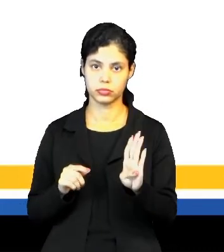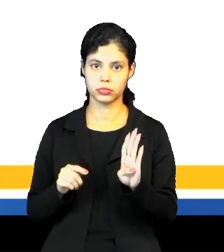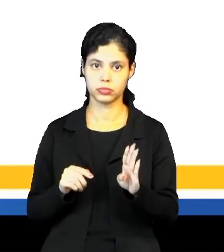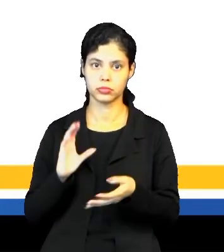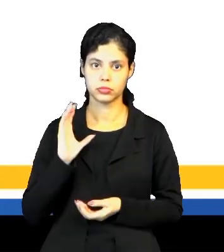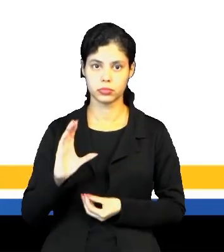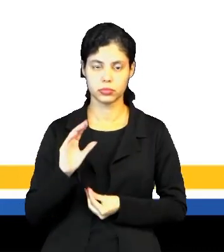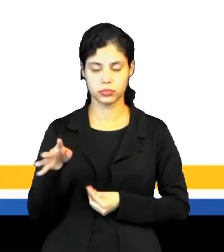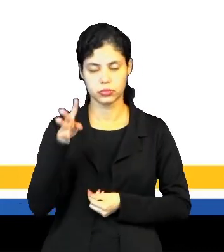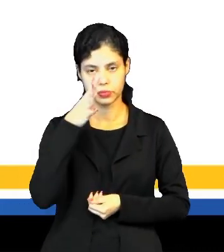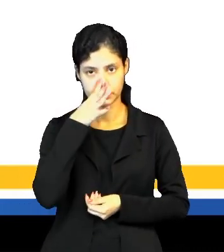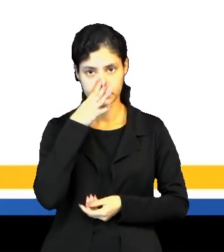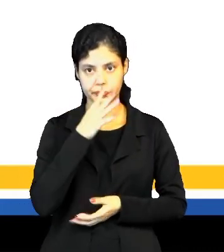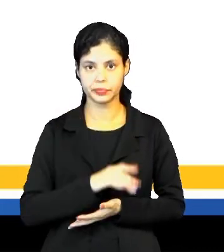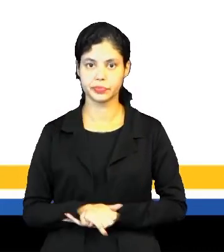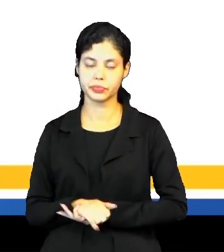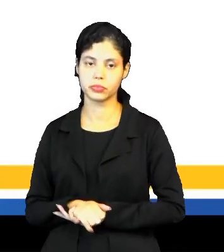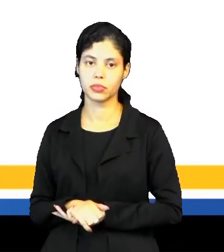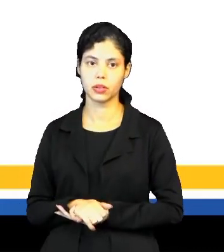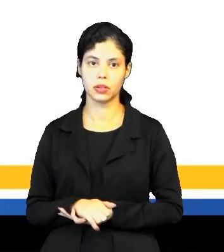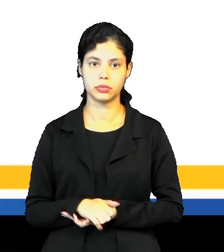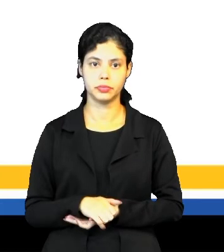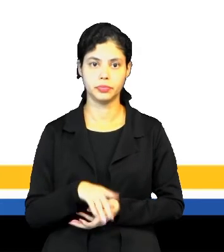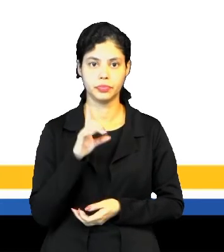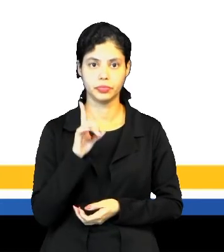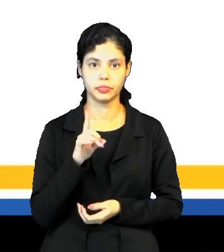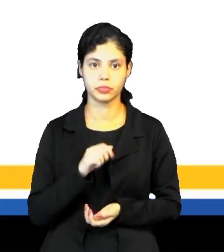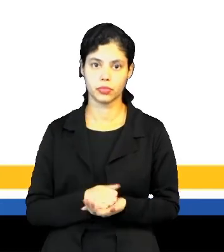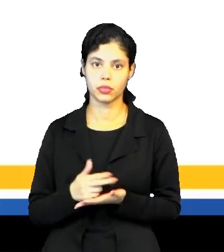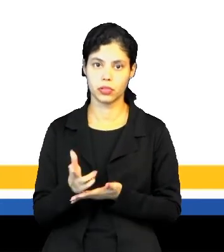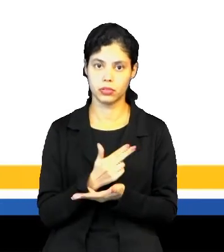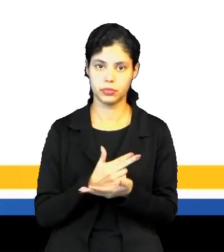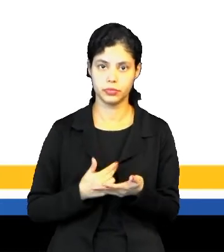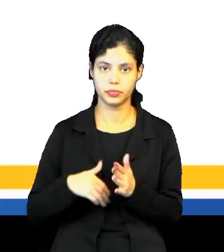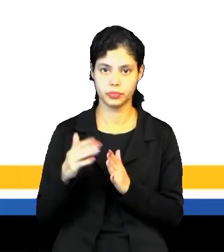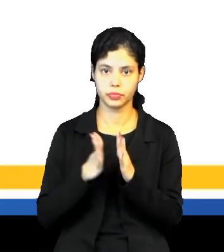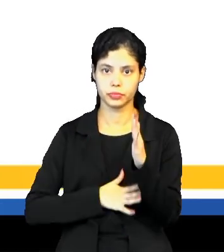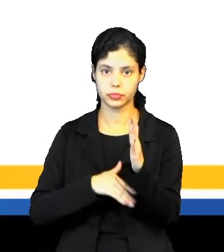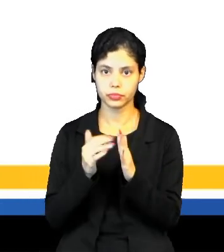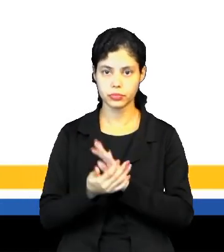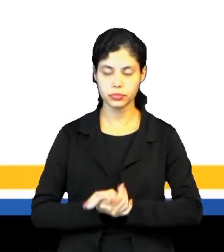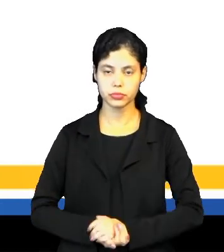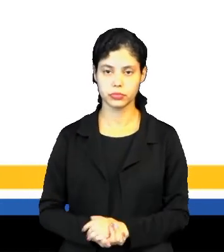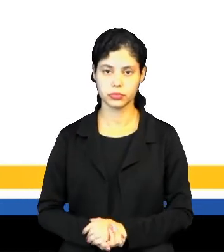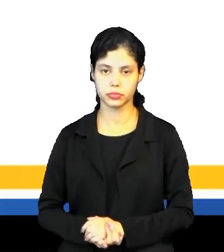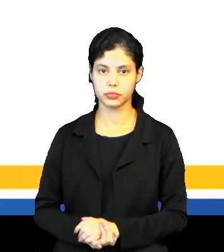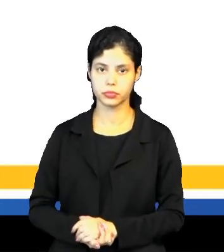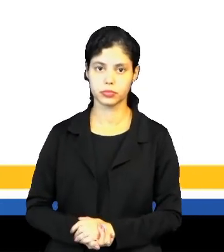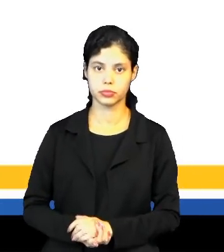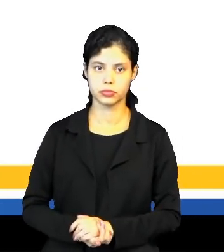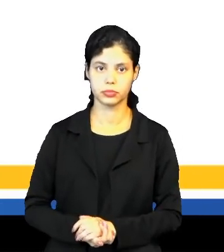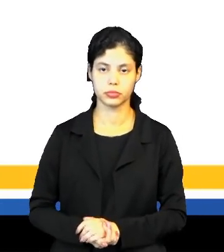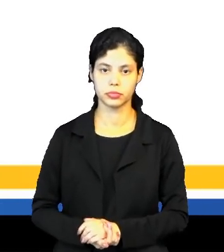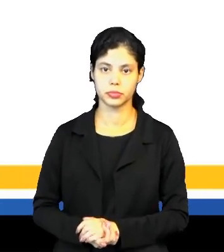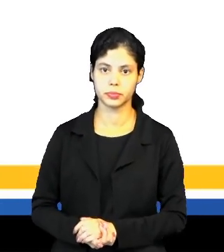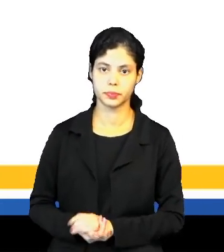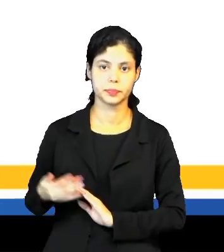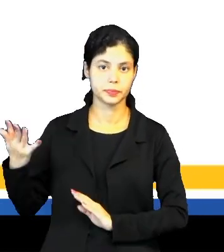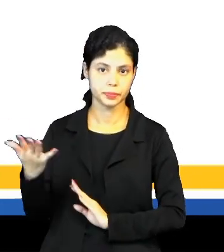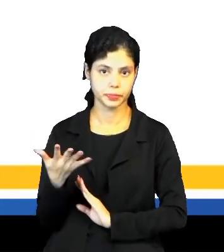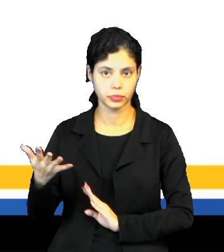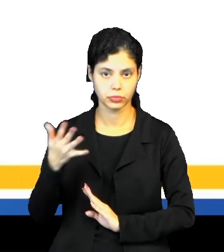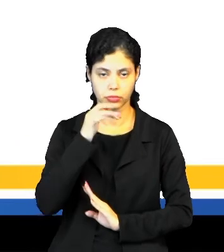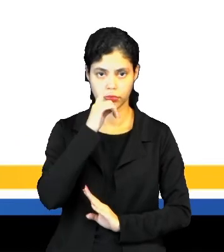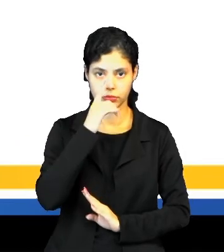C, das observações dos fenômenos naturais, ou letra D, dos desenhos das pinturas rupestres. Vamos lá. No que se